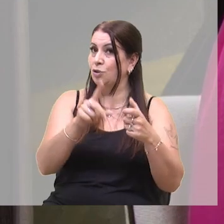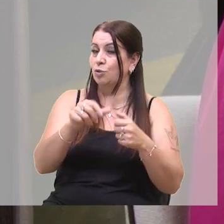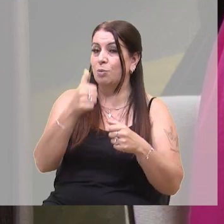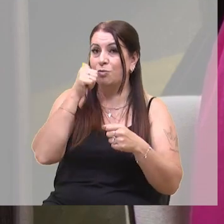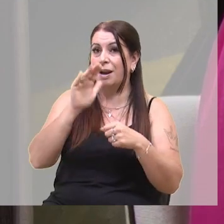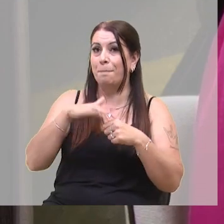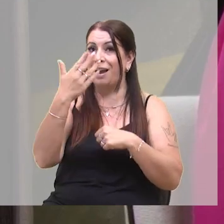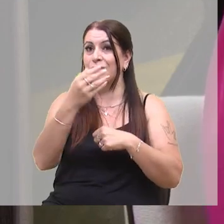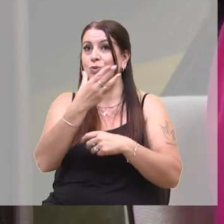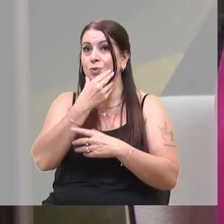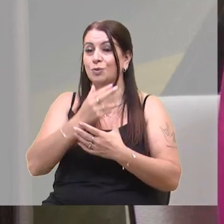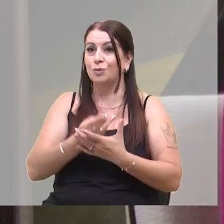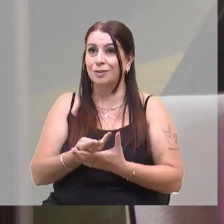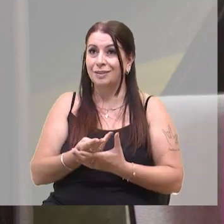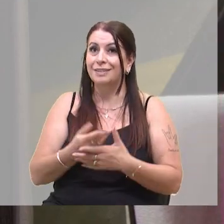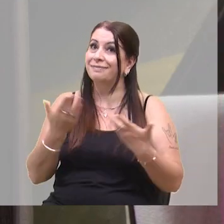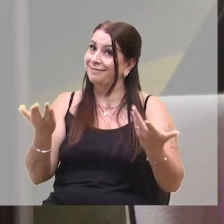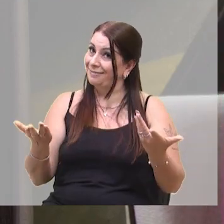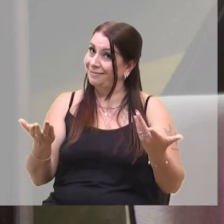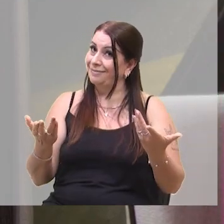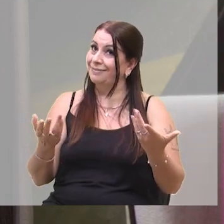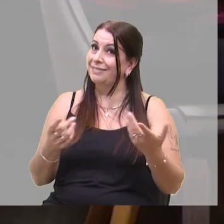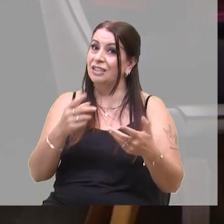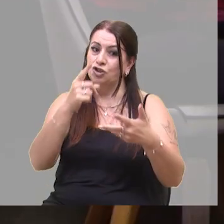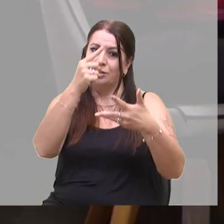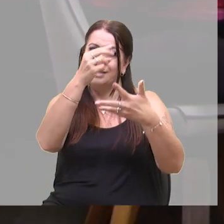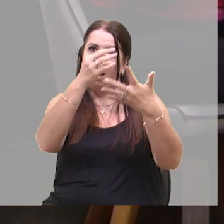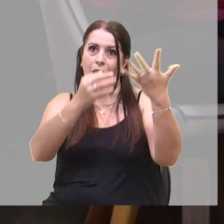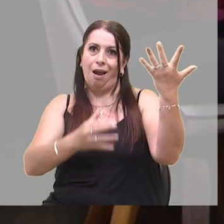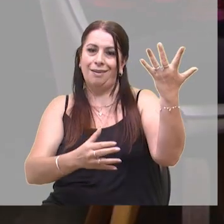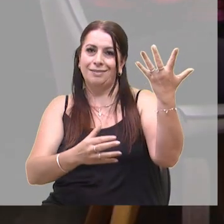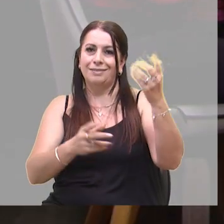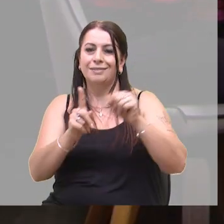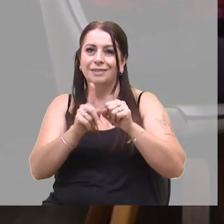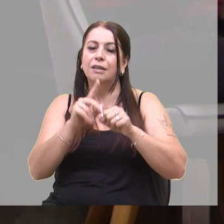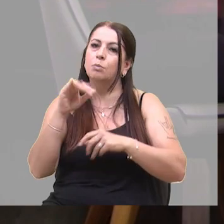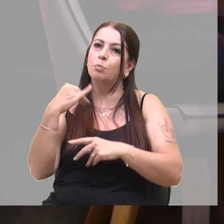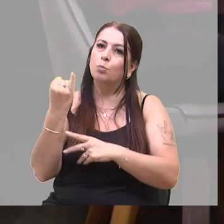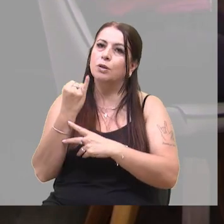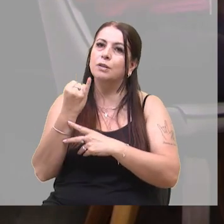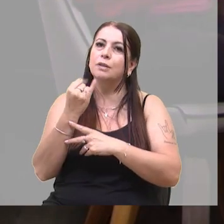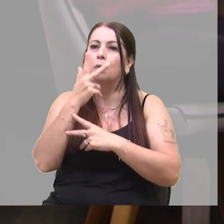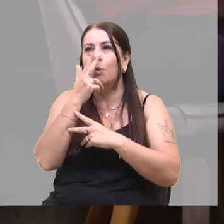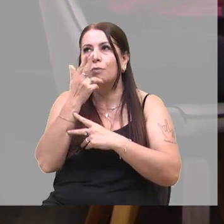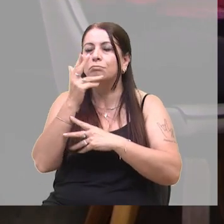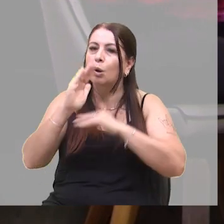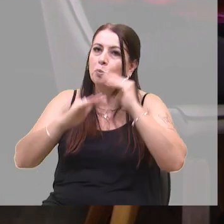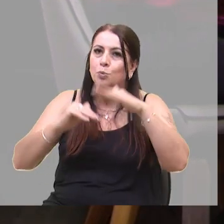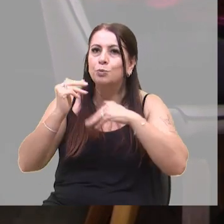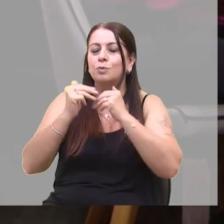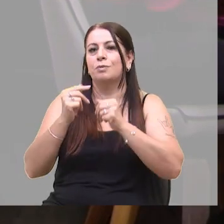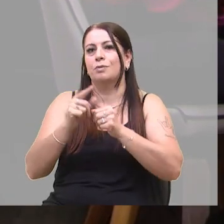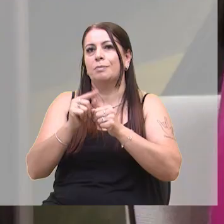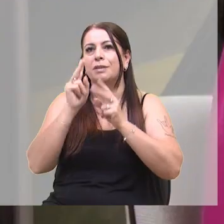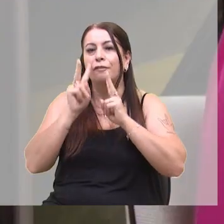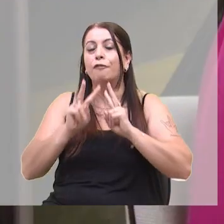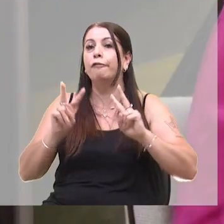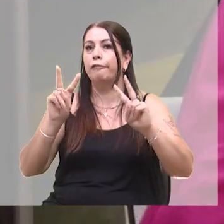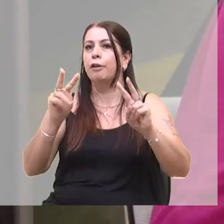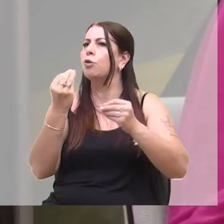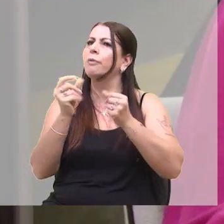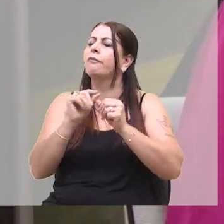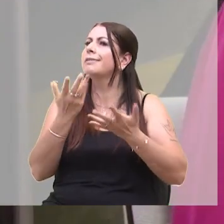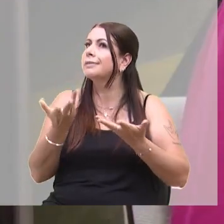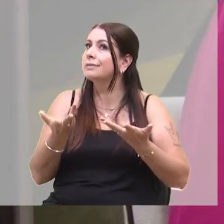éramos maioria, porque nós tínhamos uma mulher a mais do que os homens. Nessa lista de 100 e poucos. Então, eu acho isso importante porque é construção. É, a